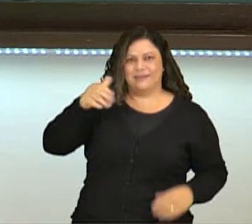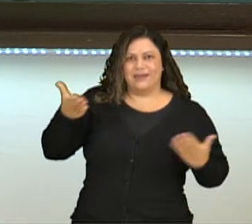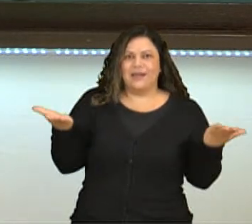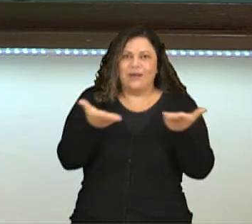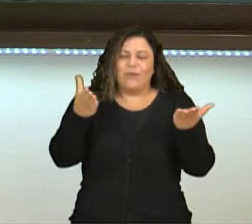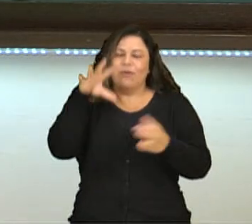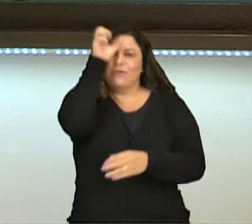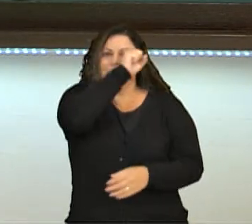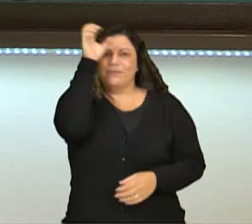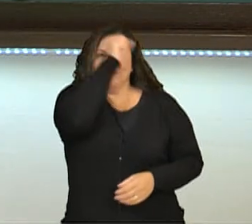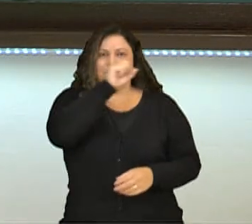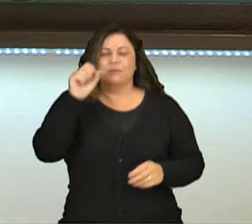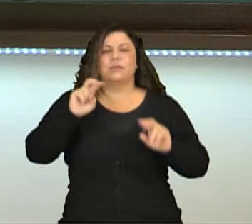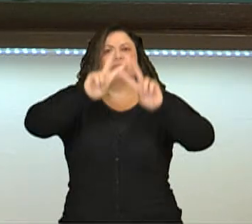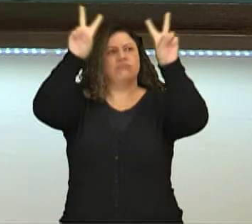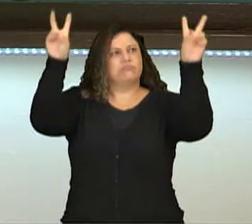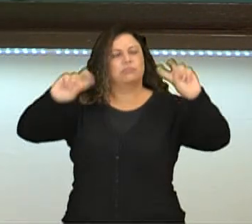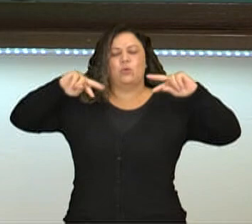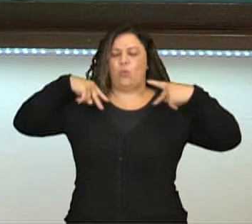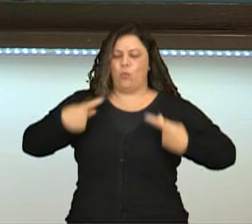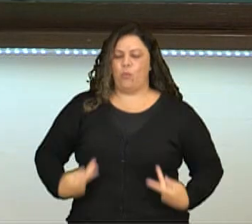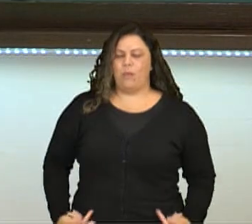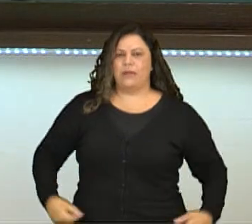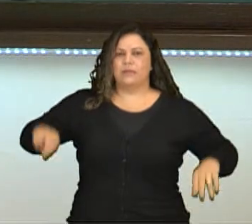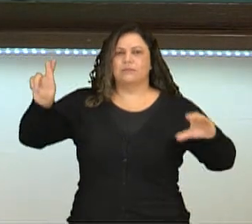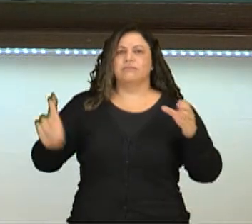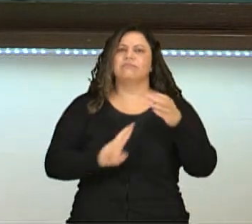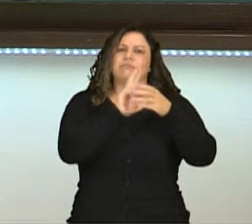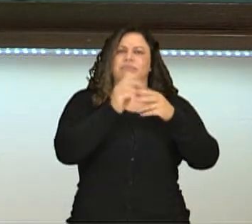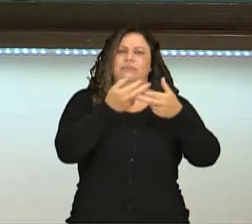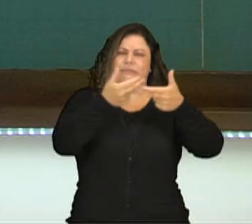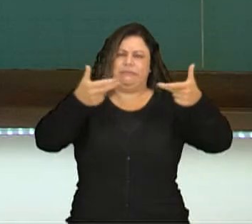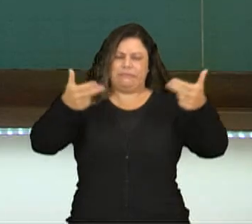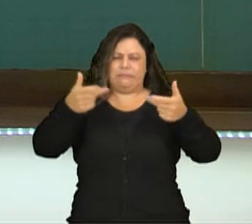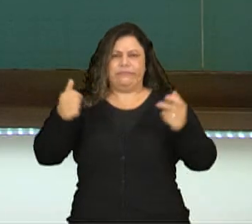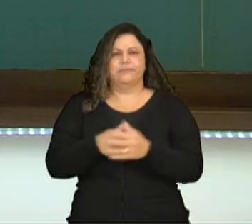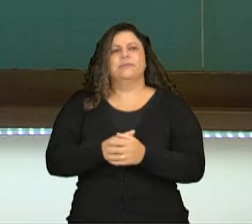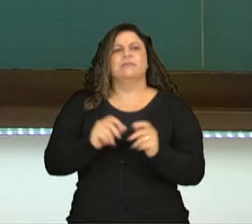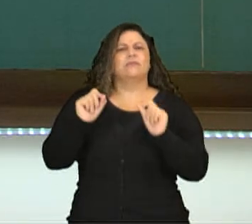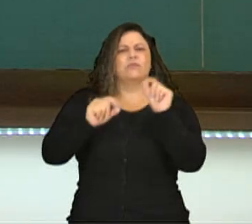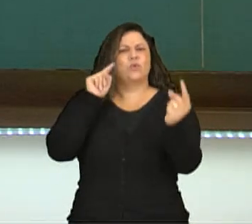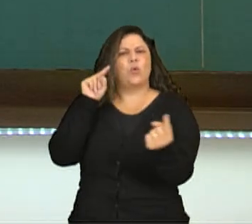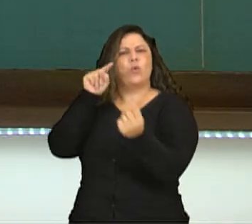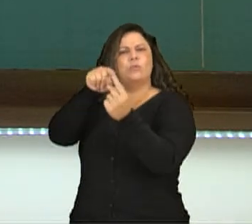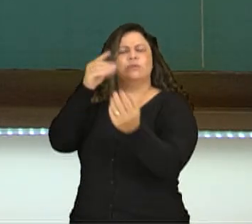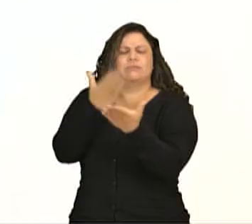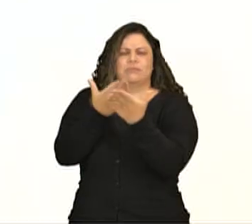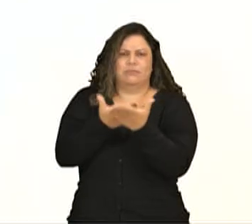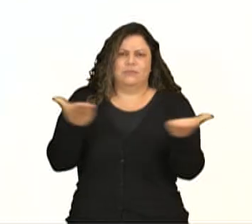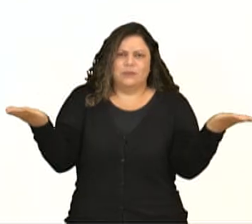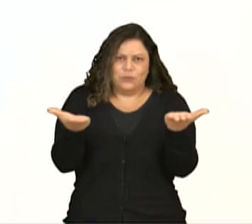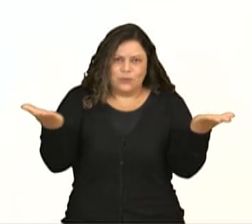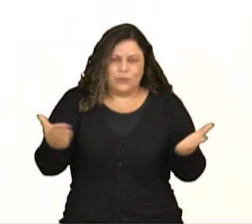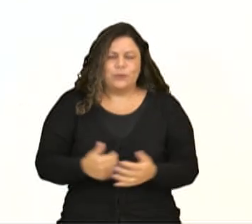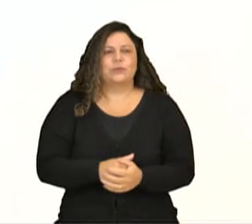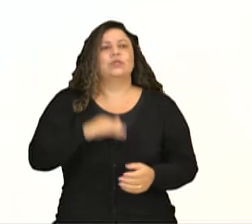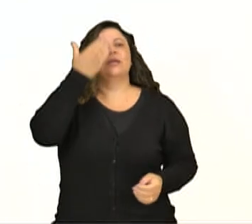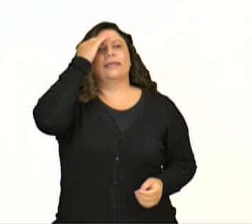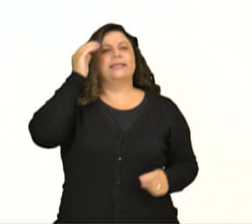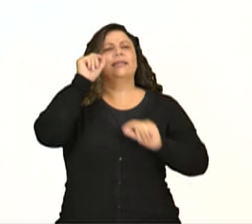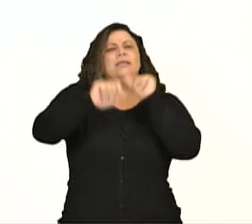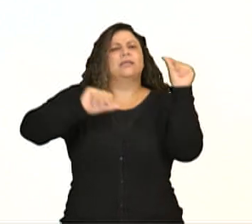o humanismo e o renascimento, tá? Vamos ver o objetivo da nossa aula de hoje? Compreender